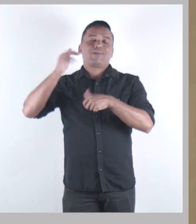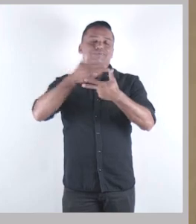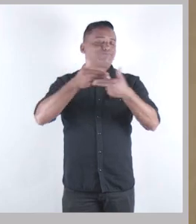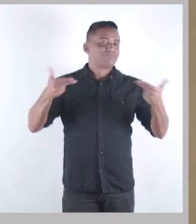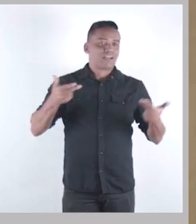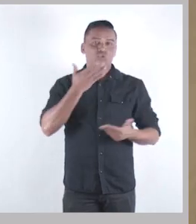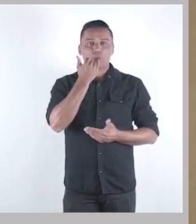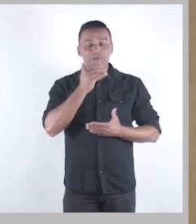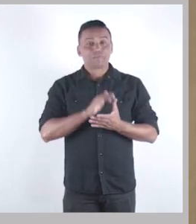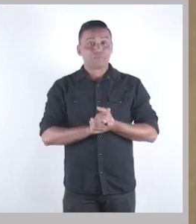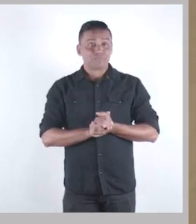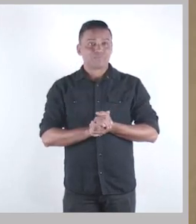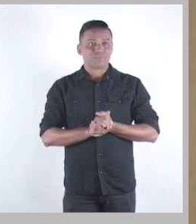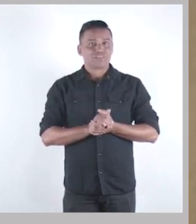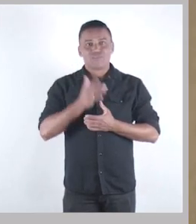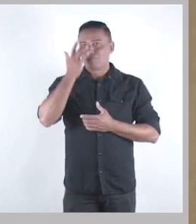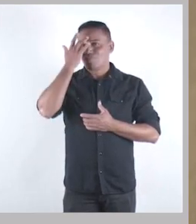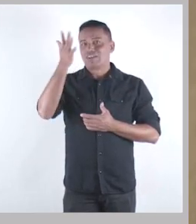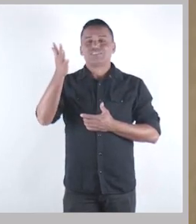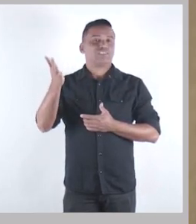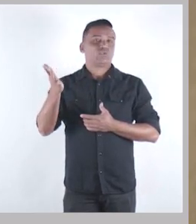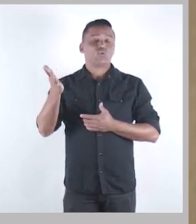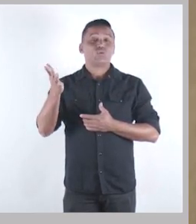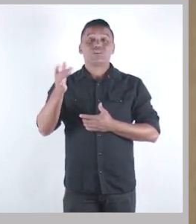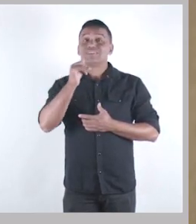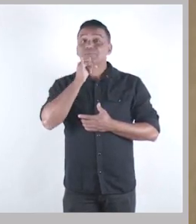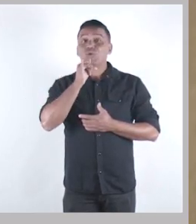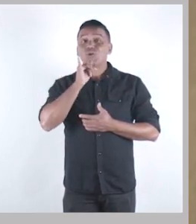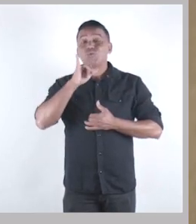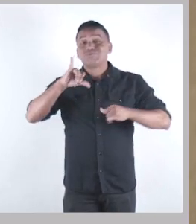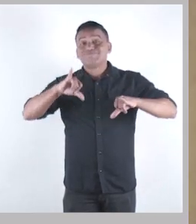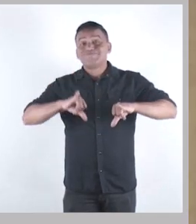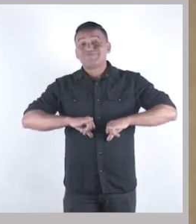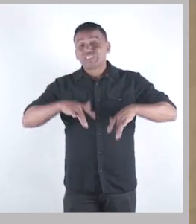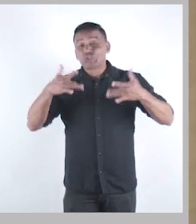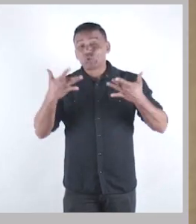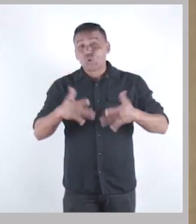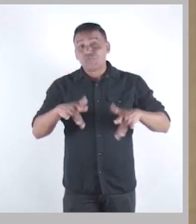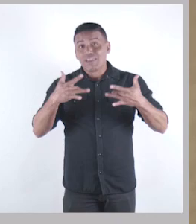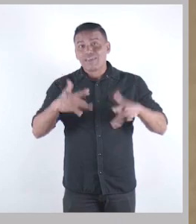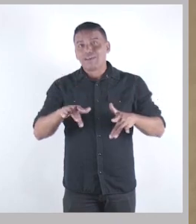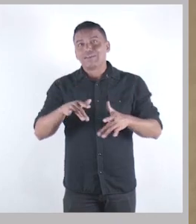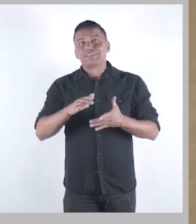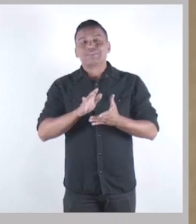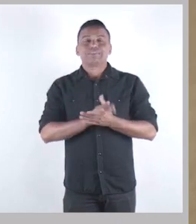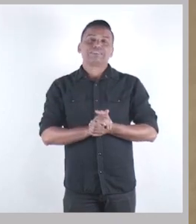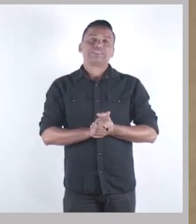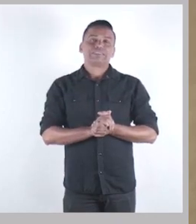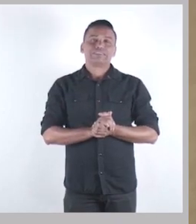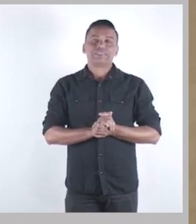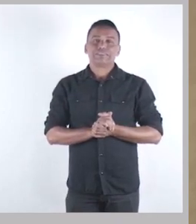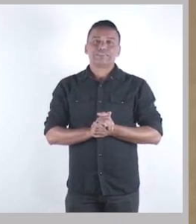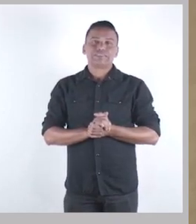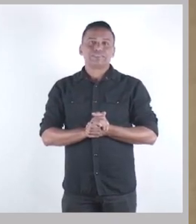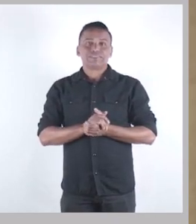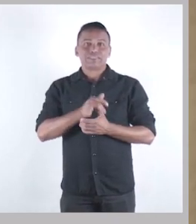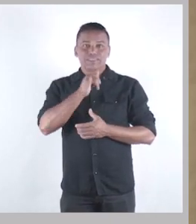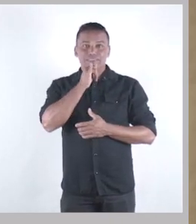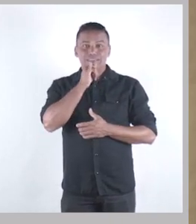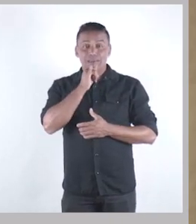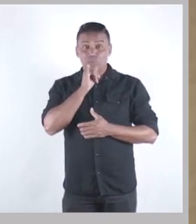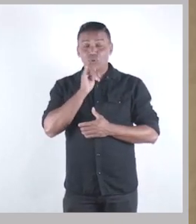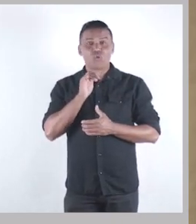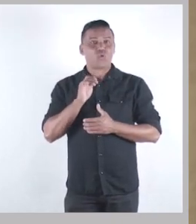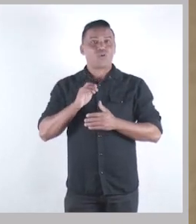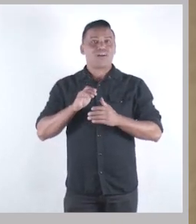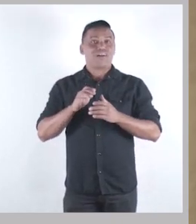nossa relação e eu sofria muito e ainda sofro quando jogasse a seleção feminina